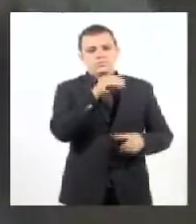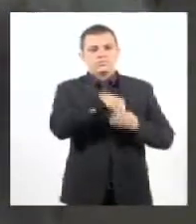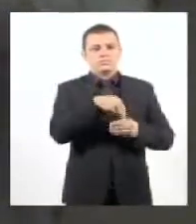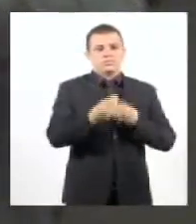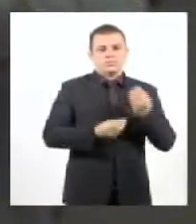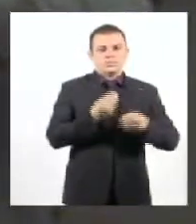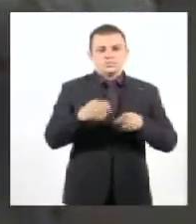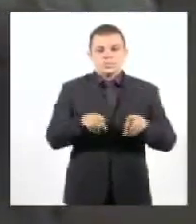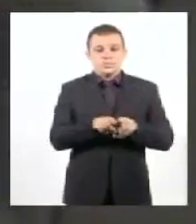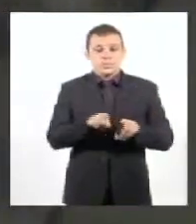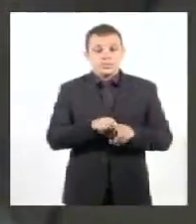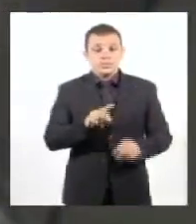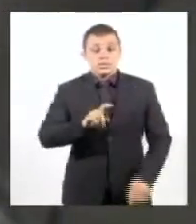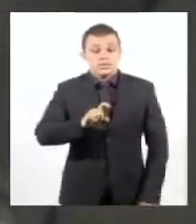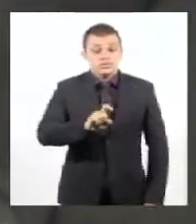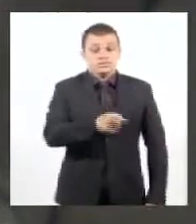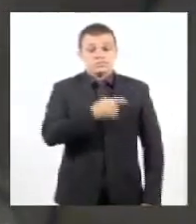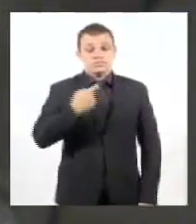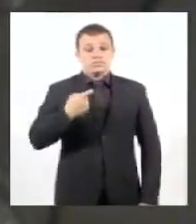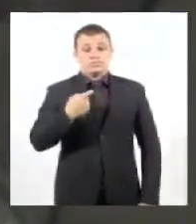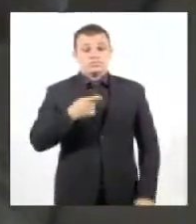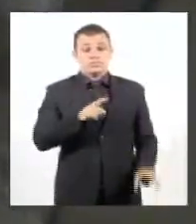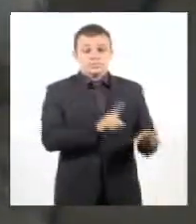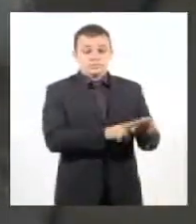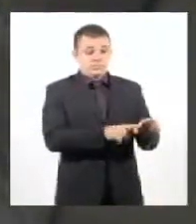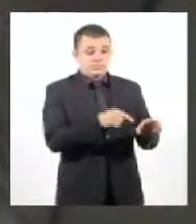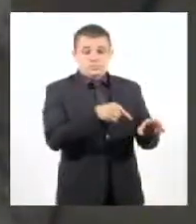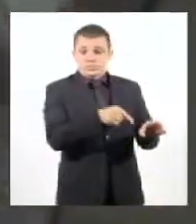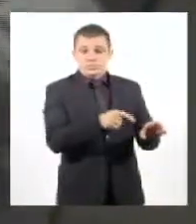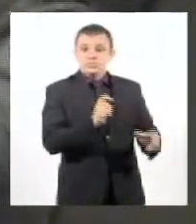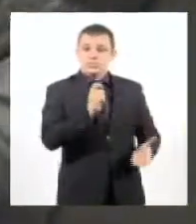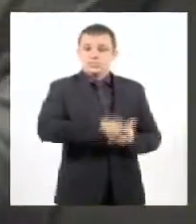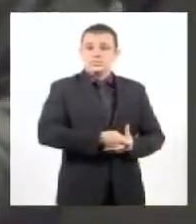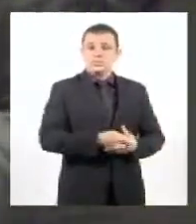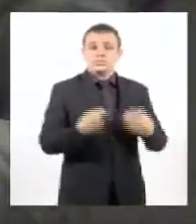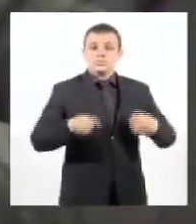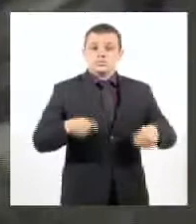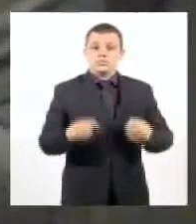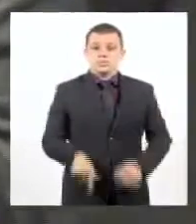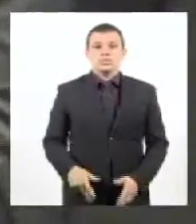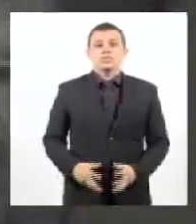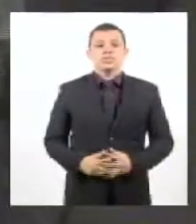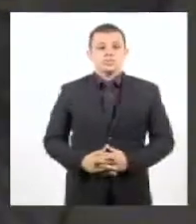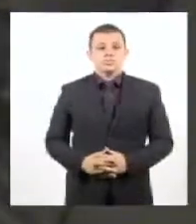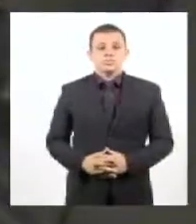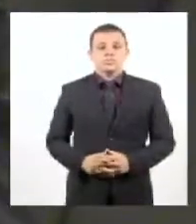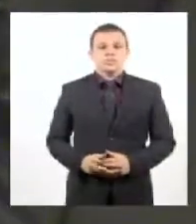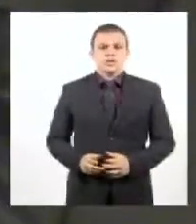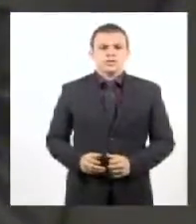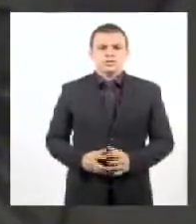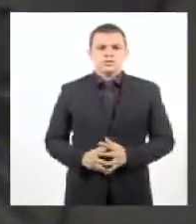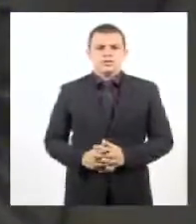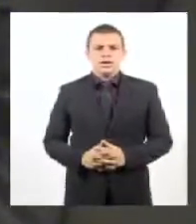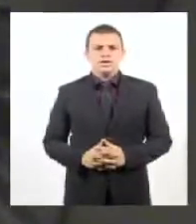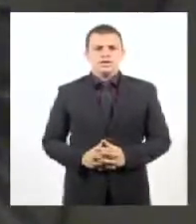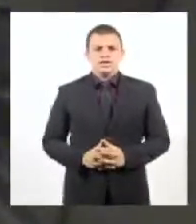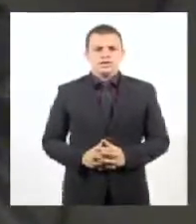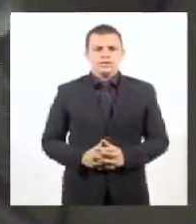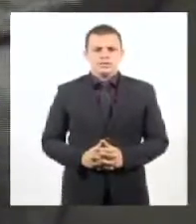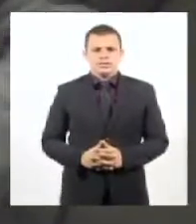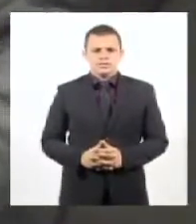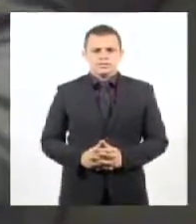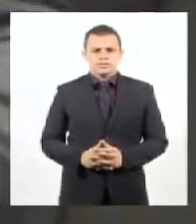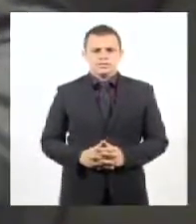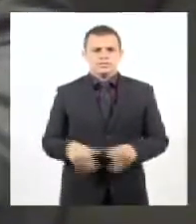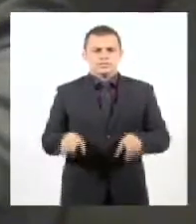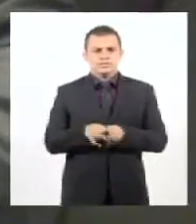está, deputado de Lázio Júnior, cobrando um valor referente ao hidrômetro. Em